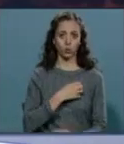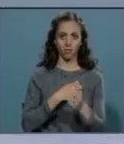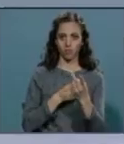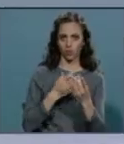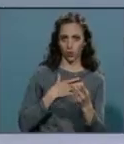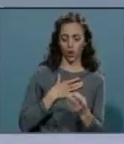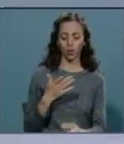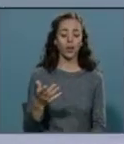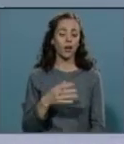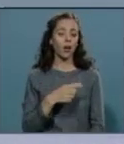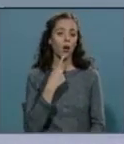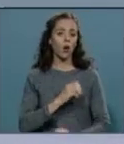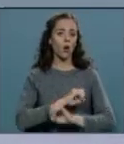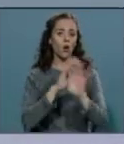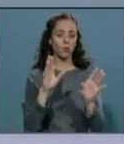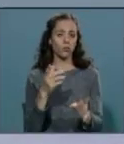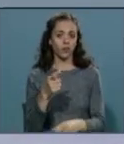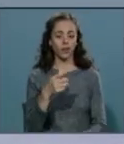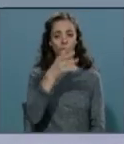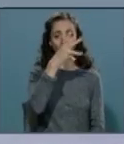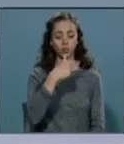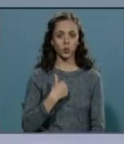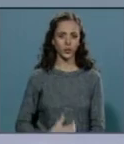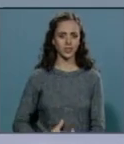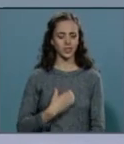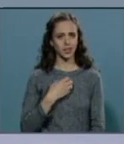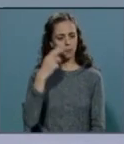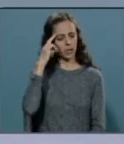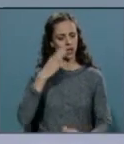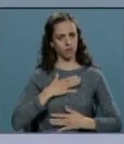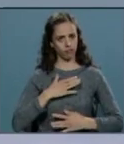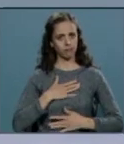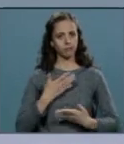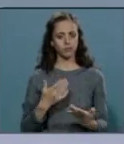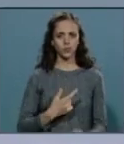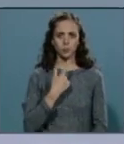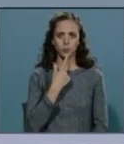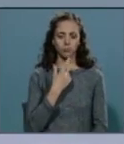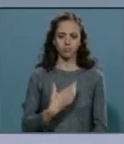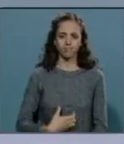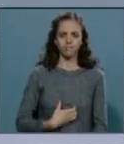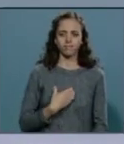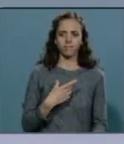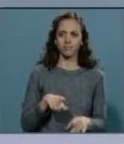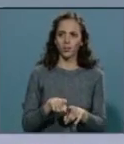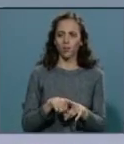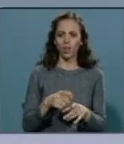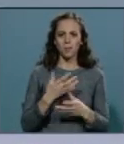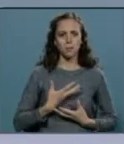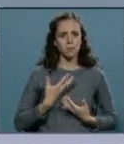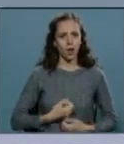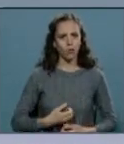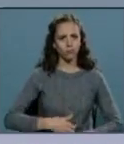o comportamento infelizmente como adereço sente digamos uma sensação de não sei se